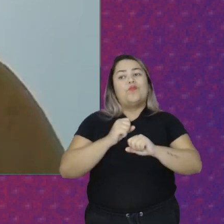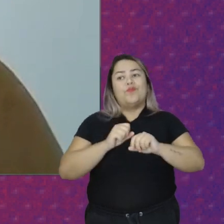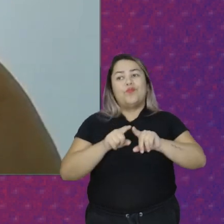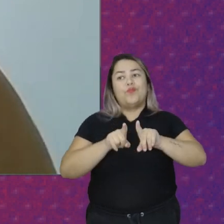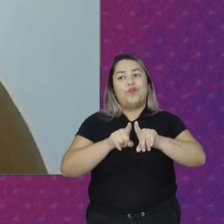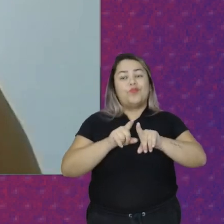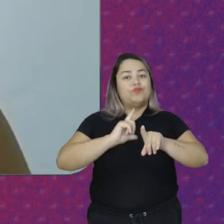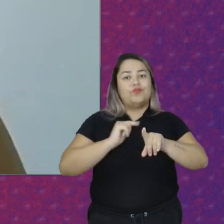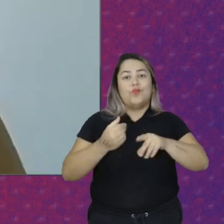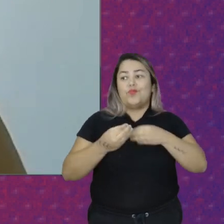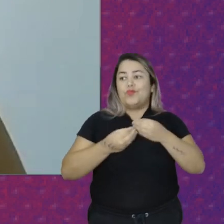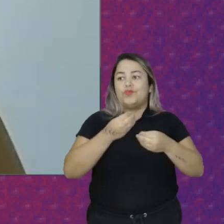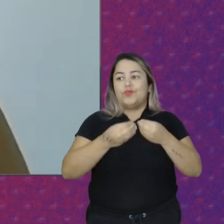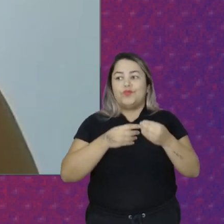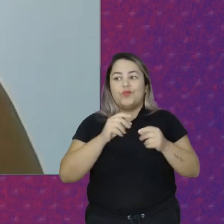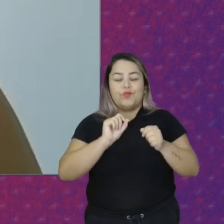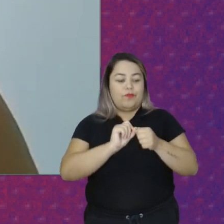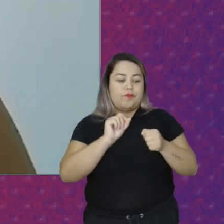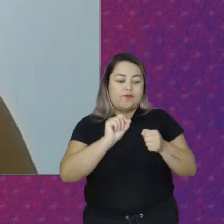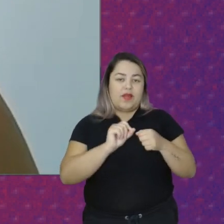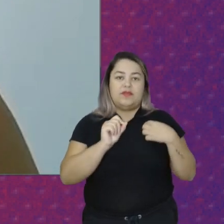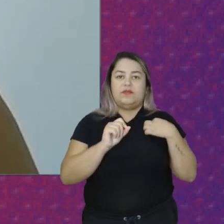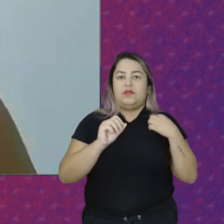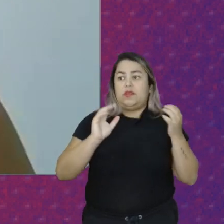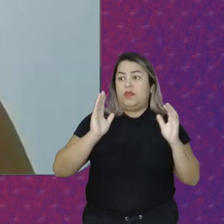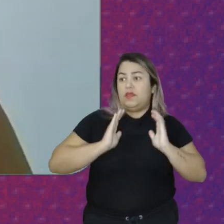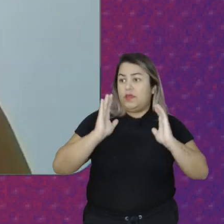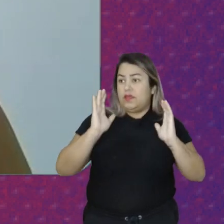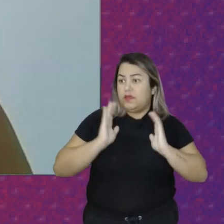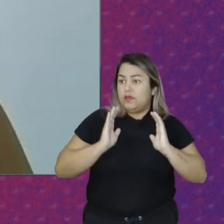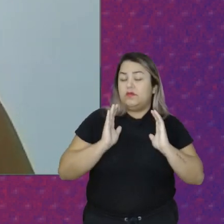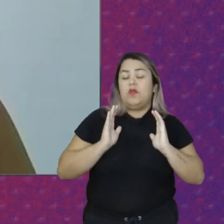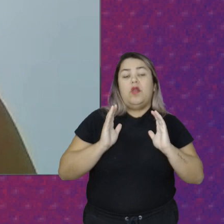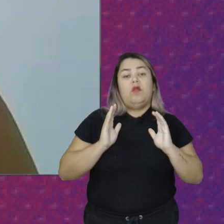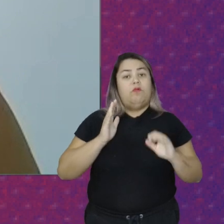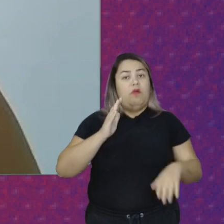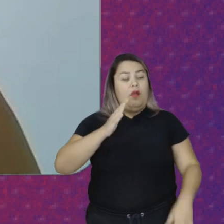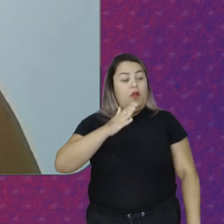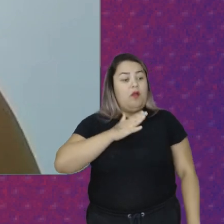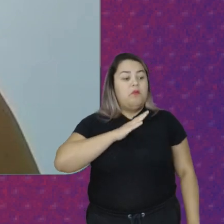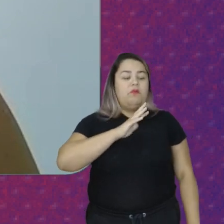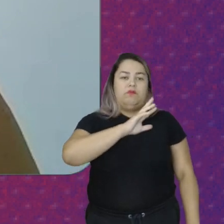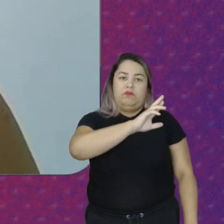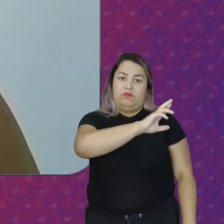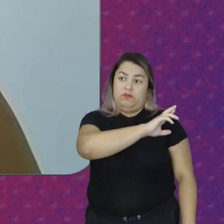Ou seja, se eu não consigo produzir riqueza para o meu patrão